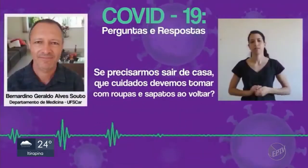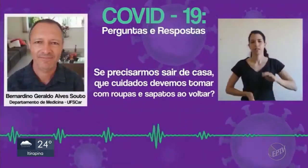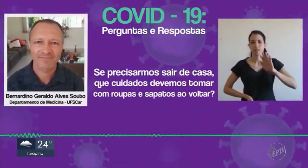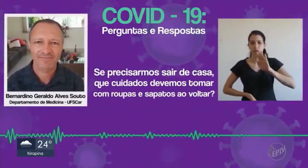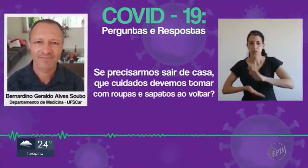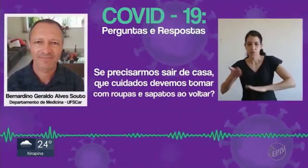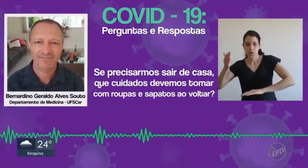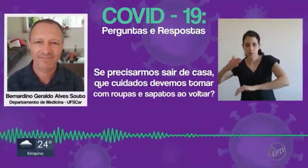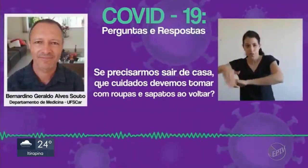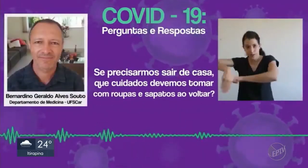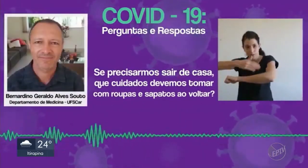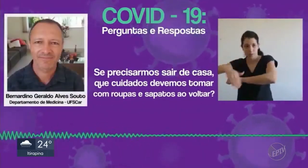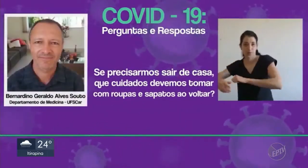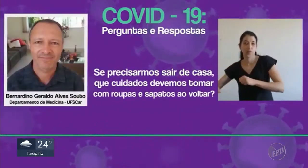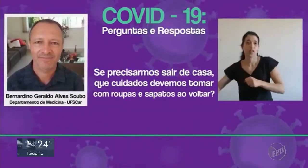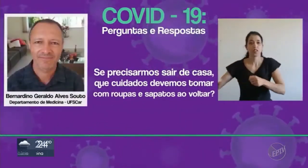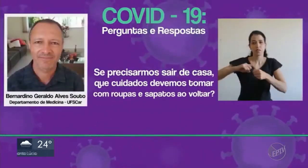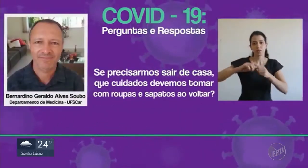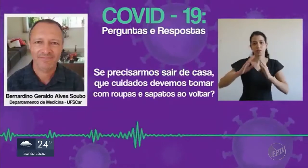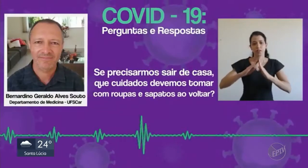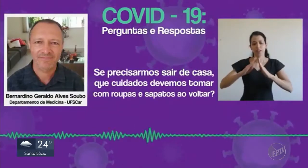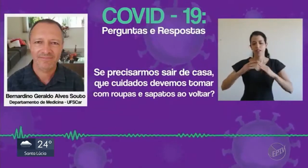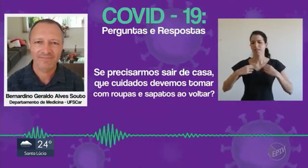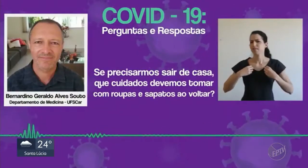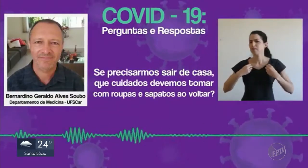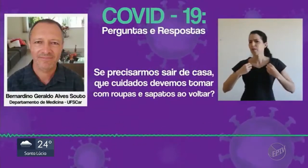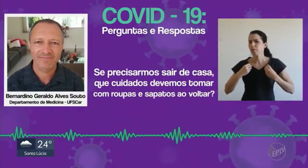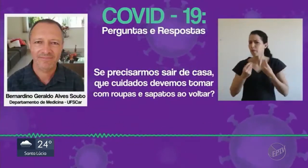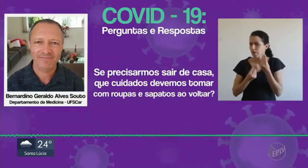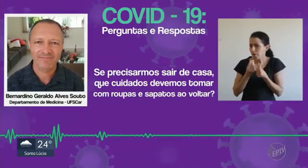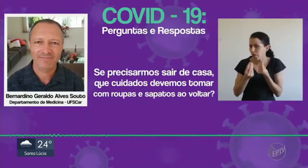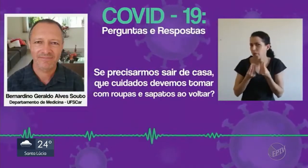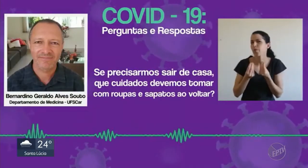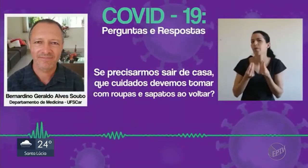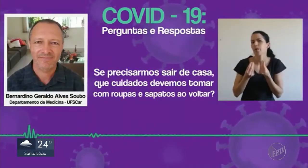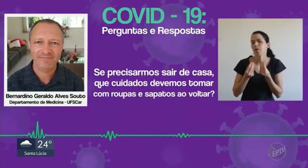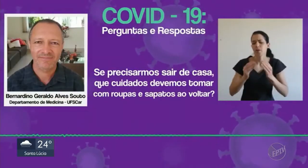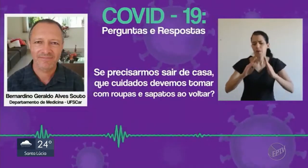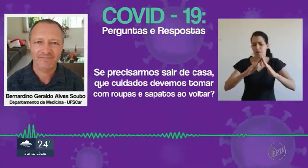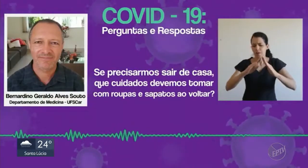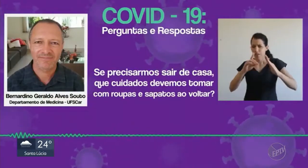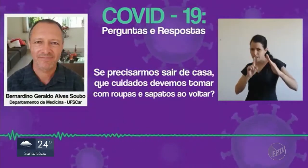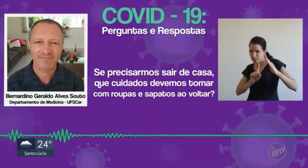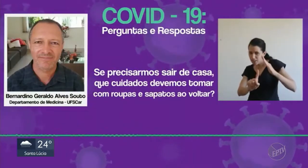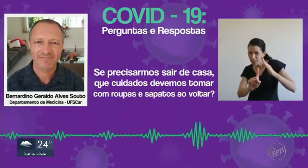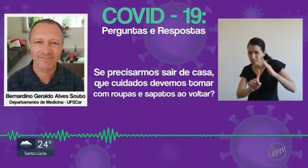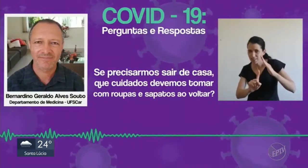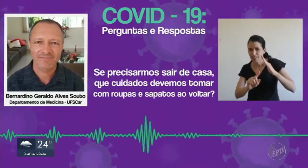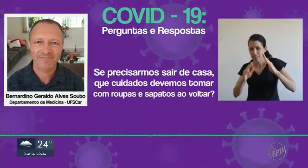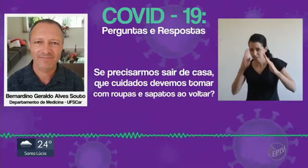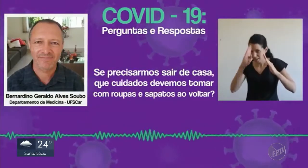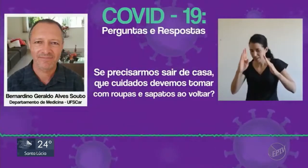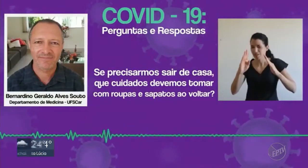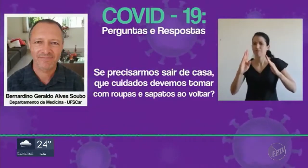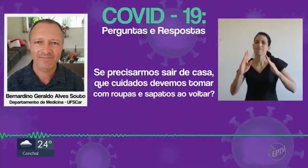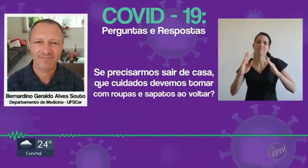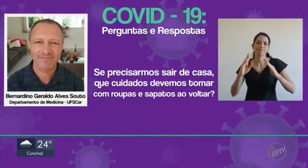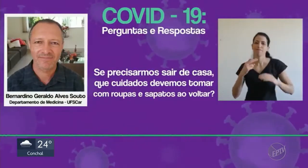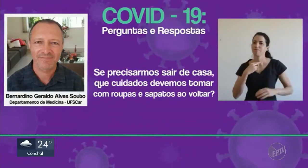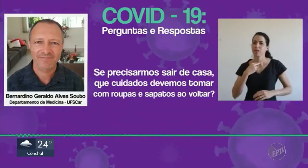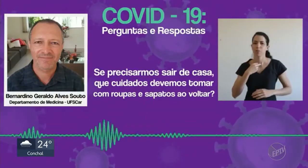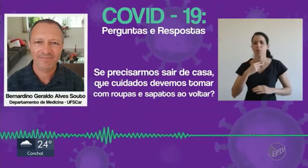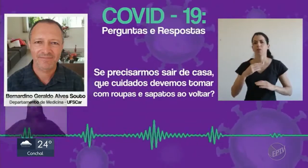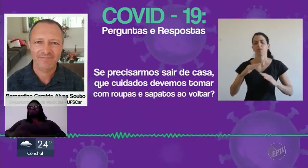Quando vier com uma roupa da rua, o mais interessante é o seguinte, é não sair entrando para dentro de casa direto com aquela